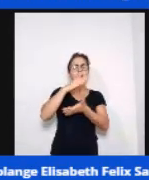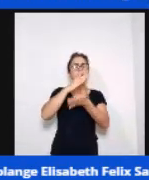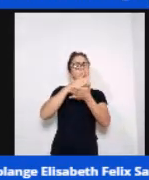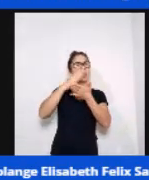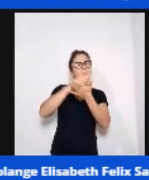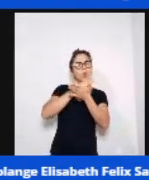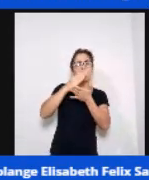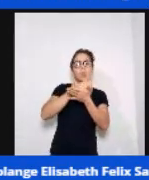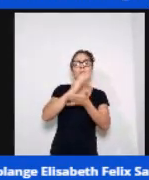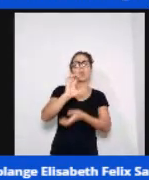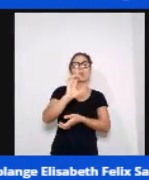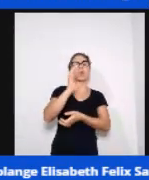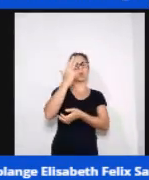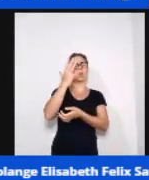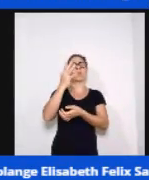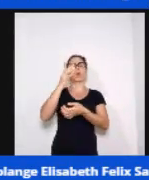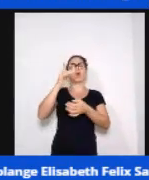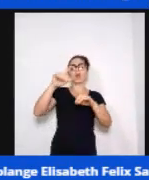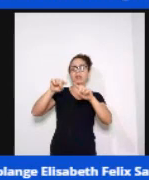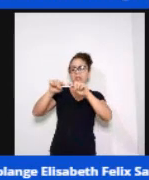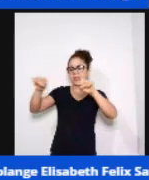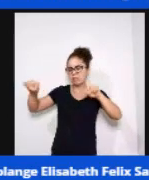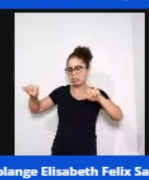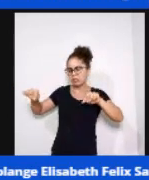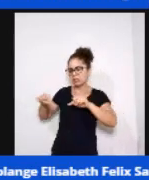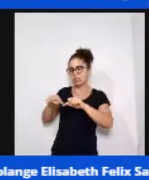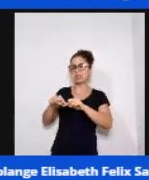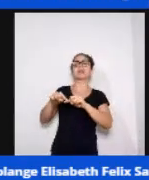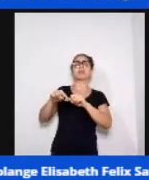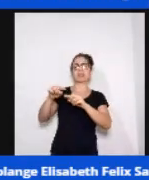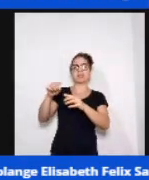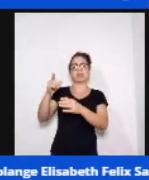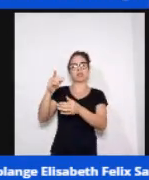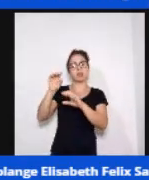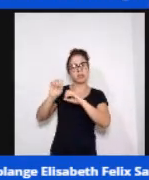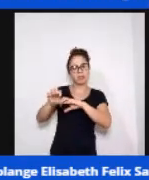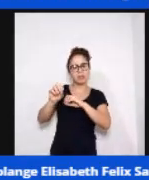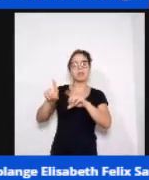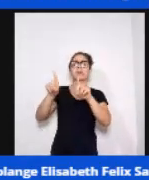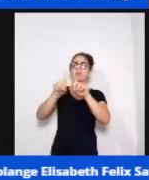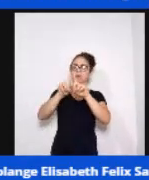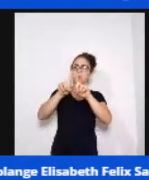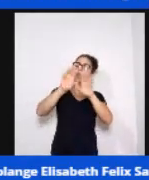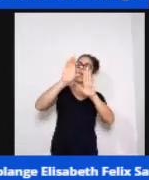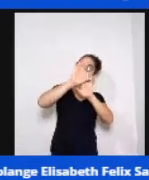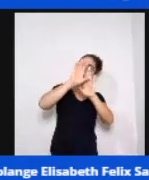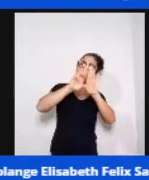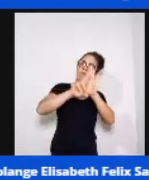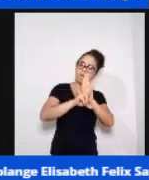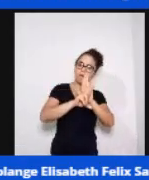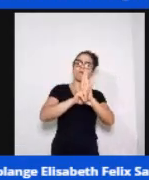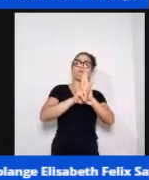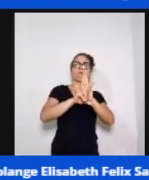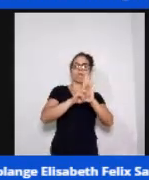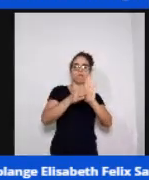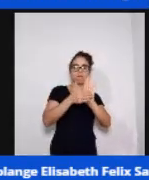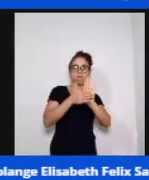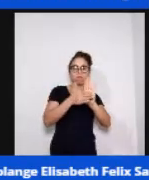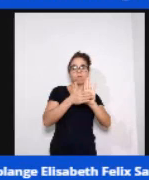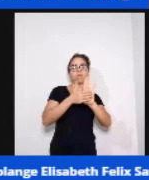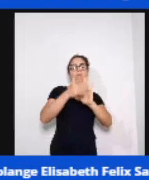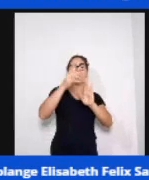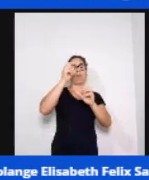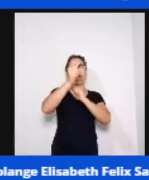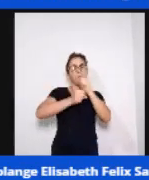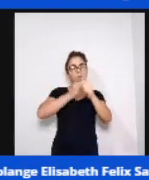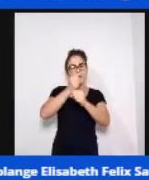em sala de aula em si, algumas questões referentes ao nosso referencial curricular, né, do ano de 2020,